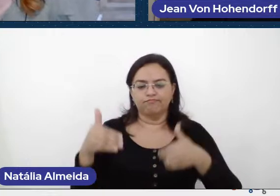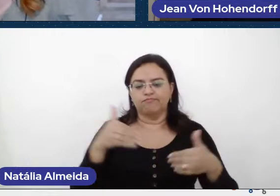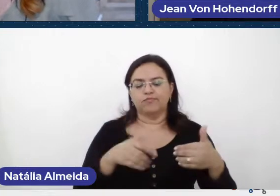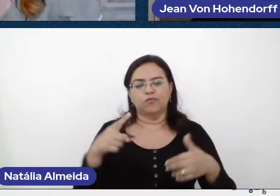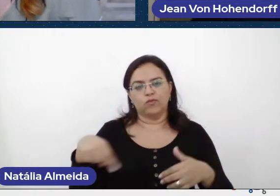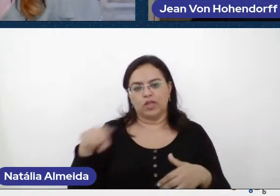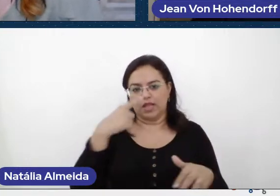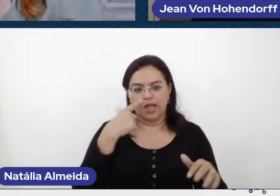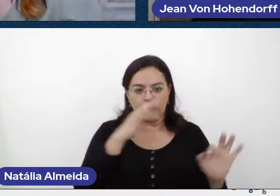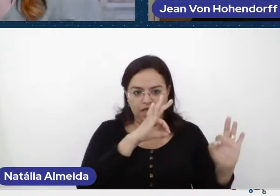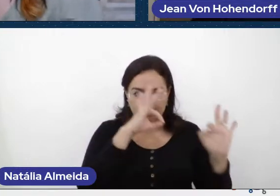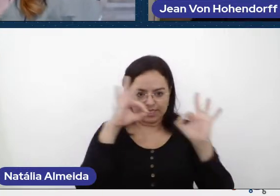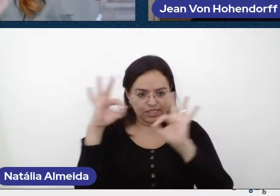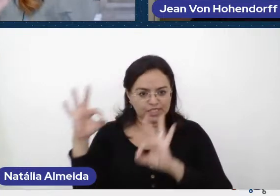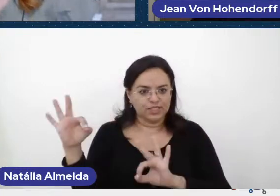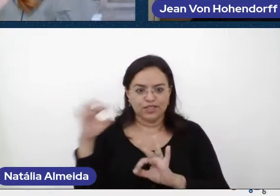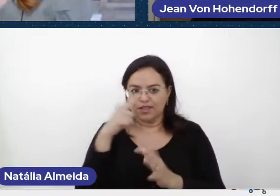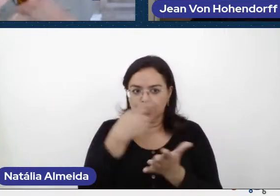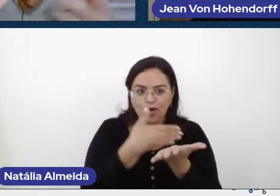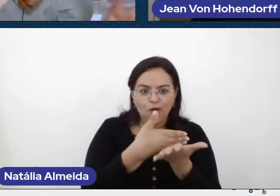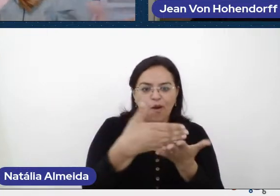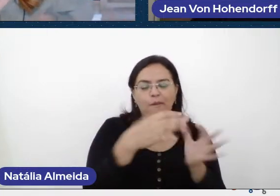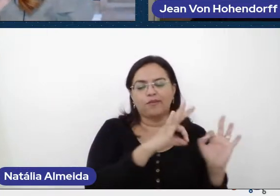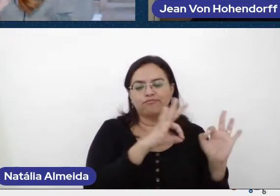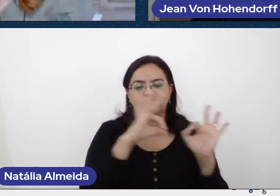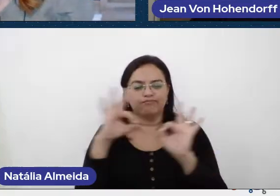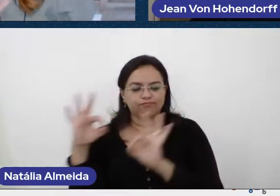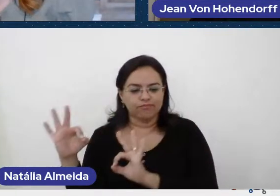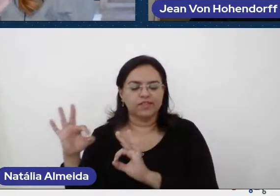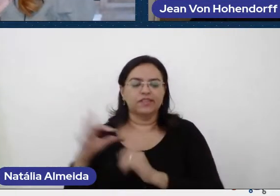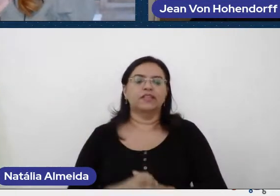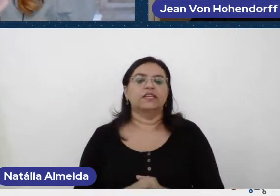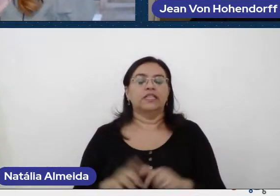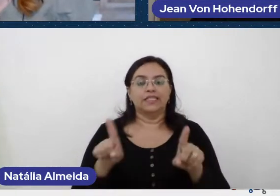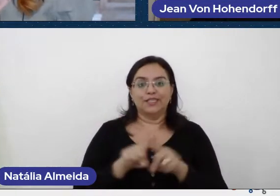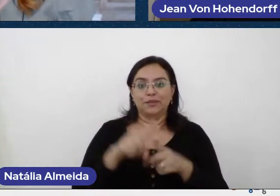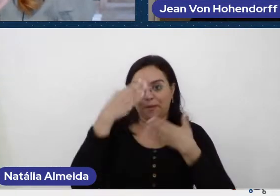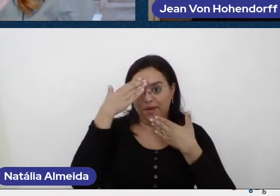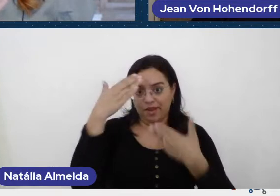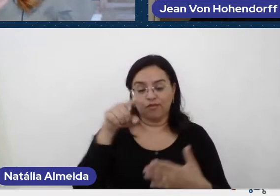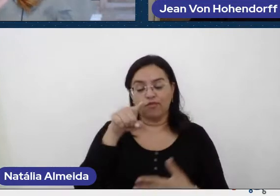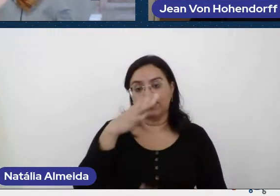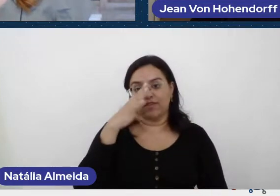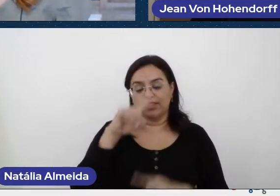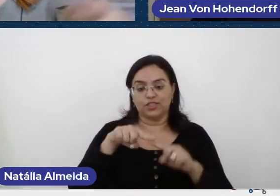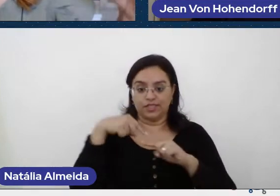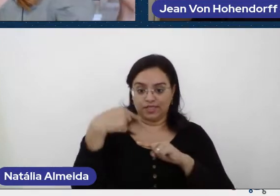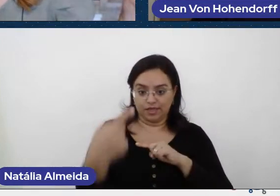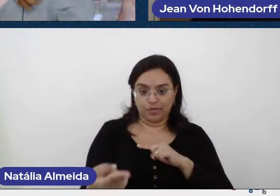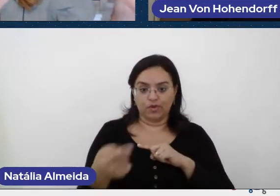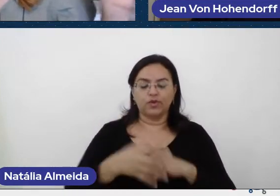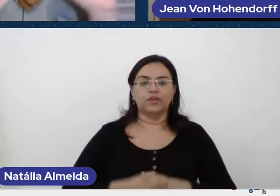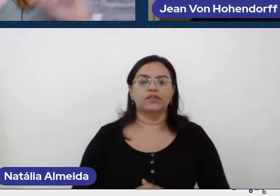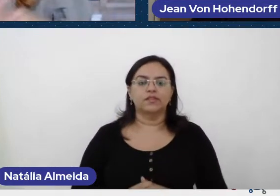gente, que está desde o início. Obrigada a todos que vão assistir depois. É, dizer que a